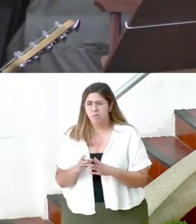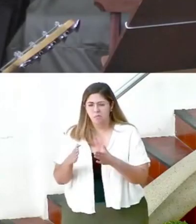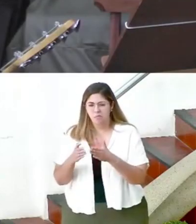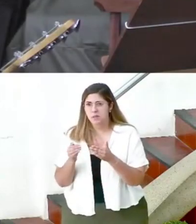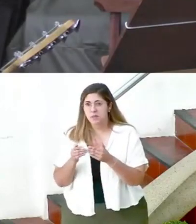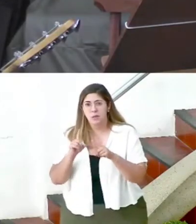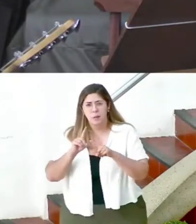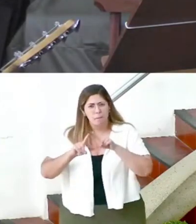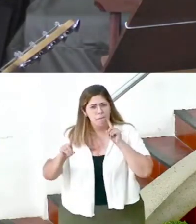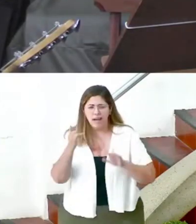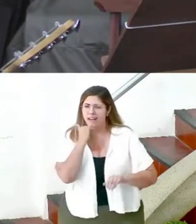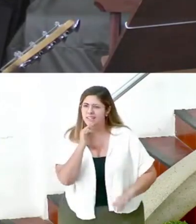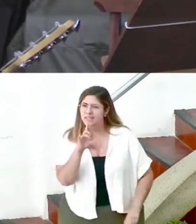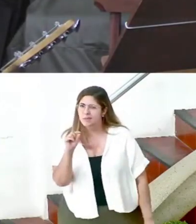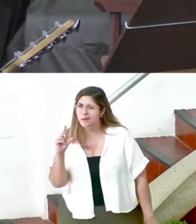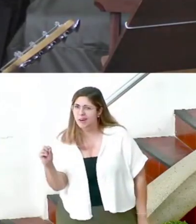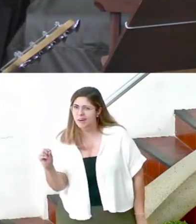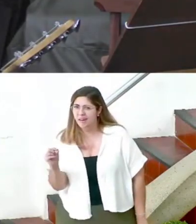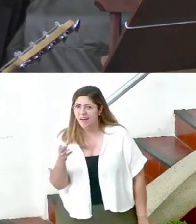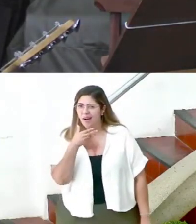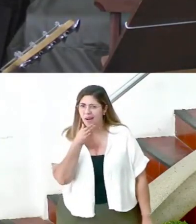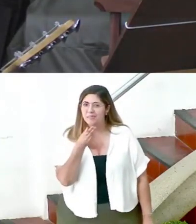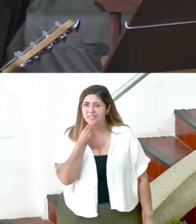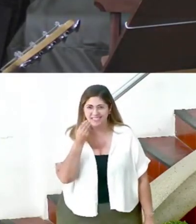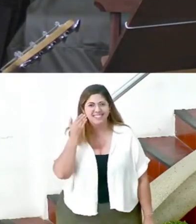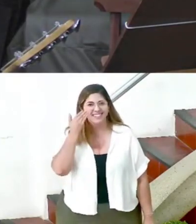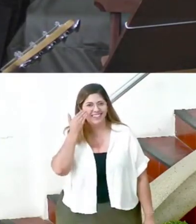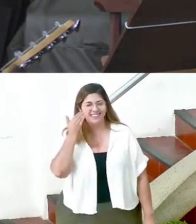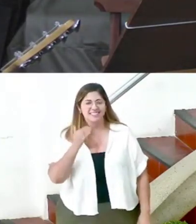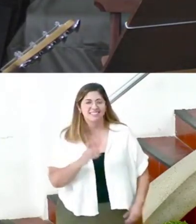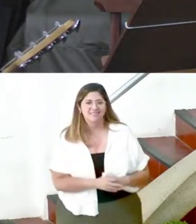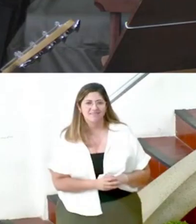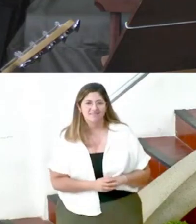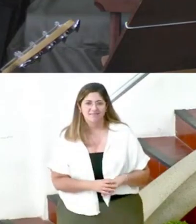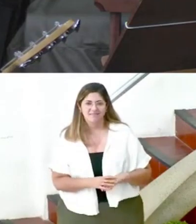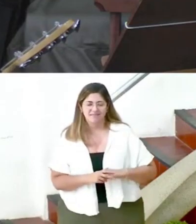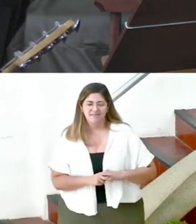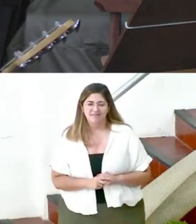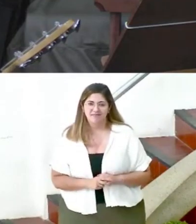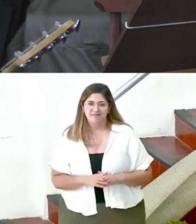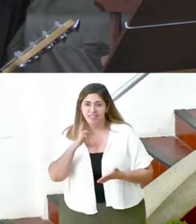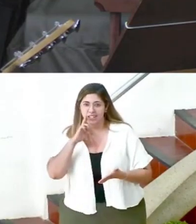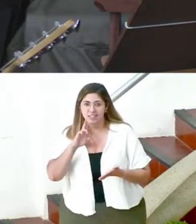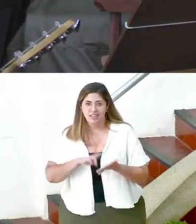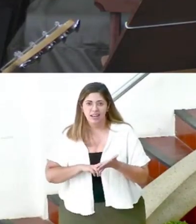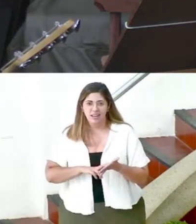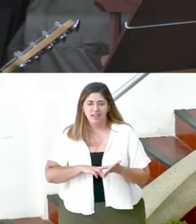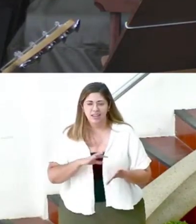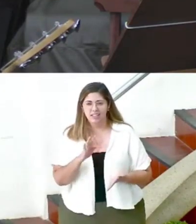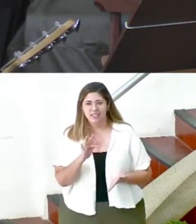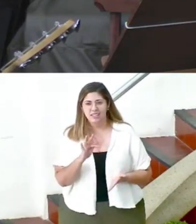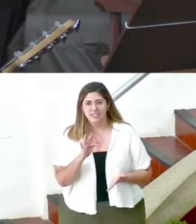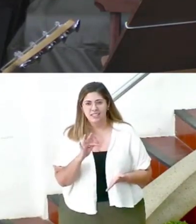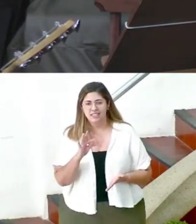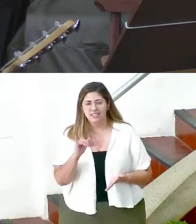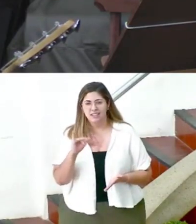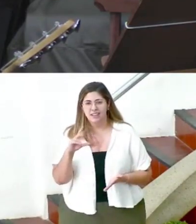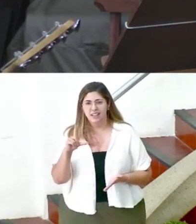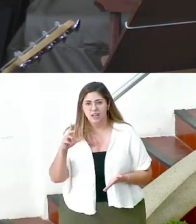você perdoe o Onésimo nesse lugar. Claro que eu estou parafraseando a carta de Paulo a Filemão. Você deve